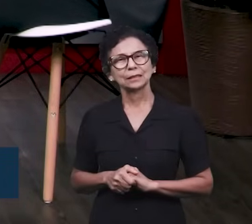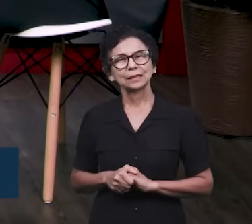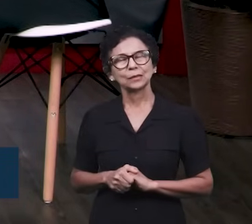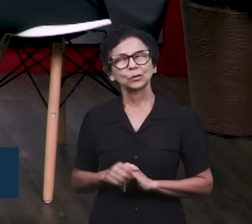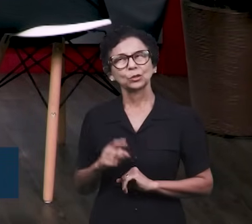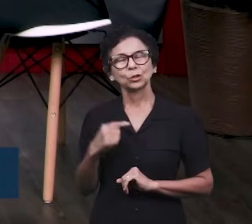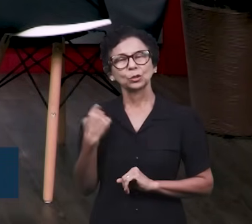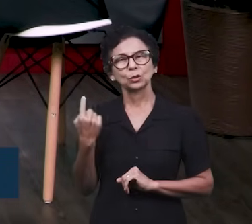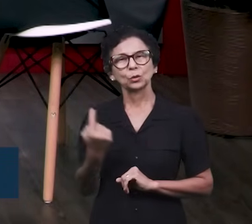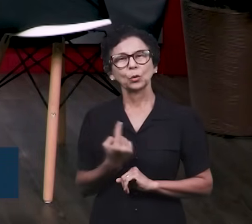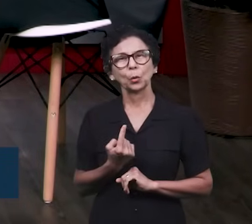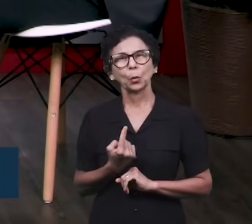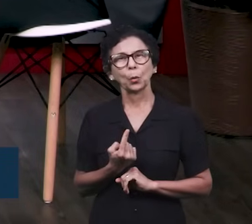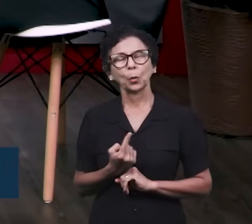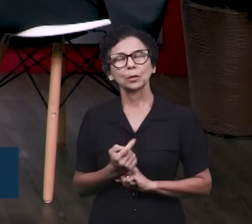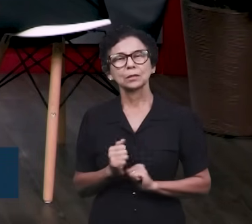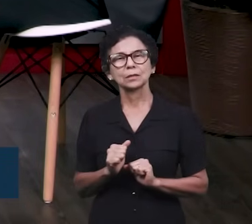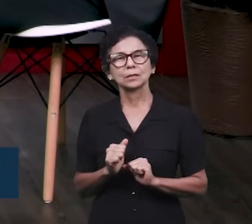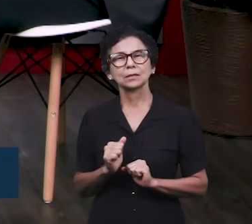né, que